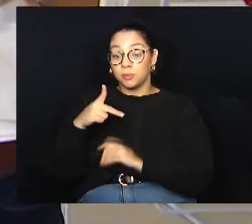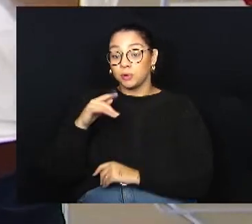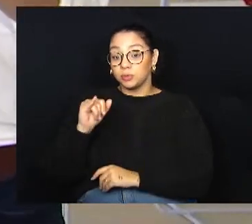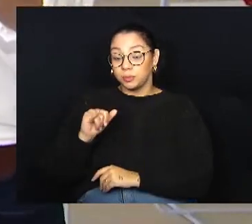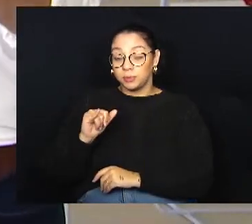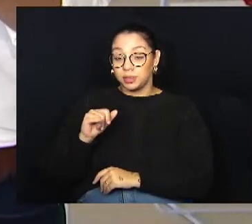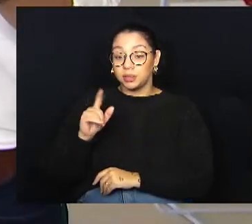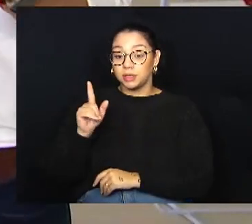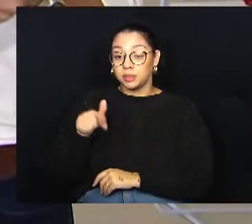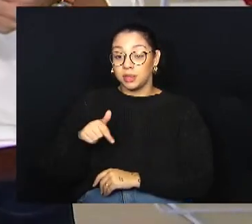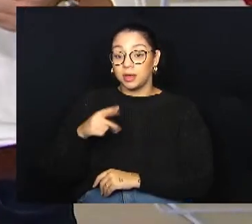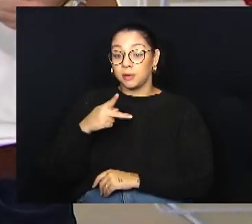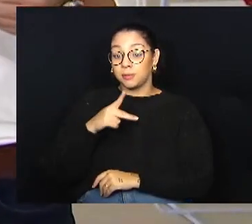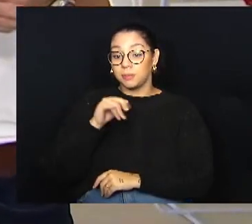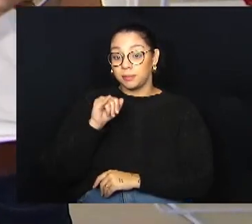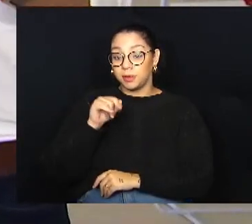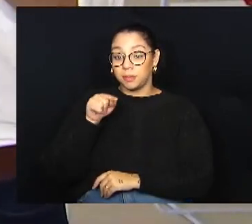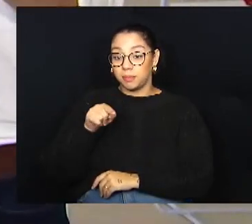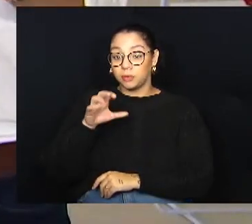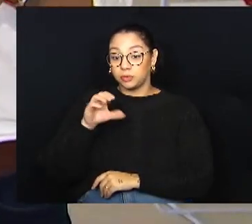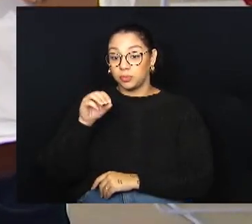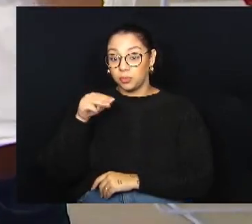é o pic.com.br.